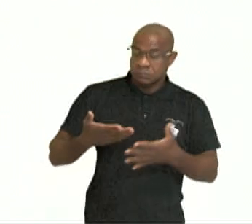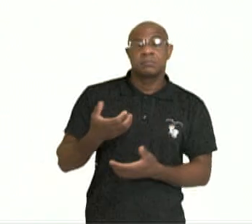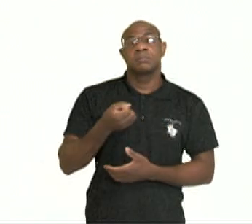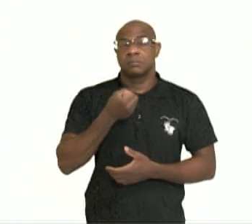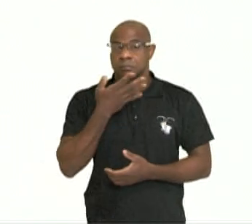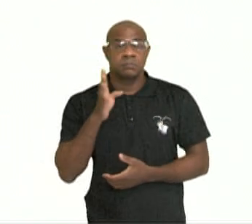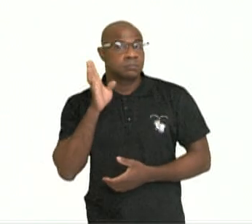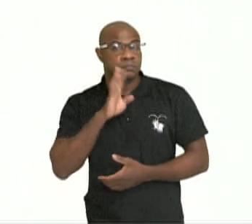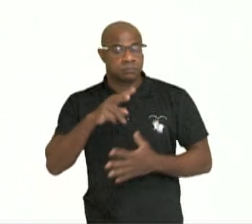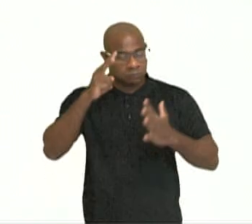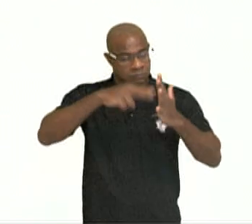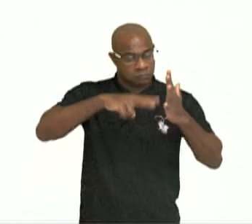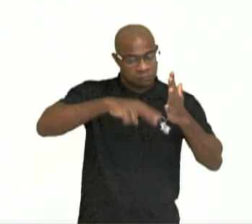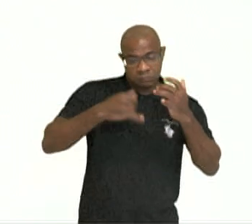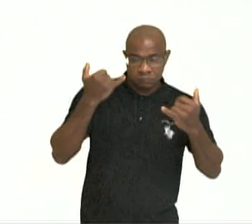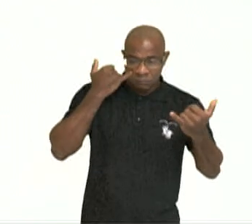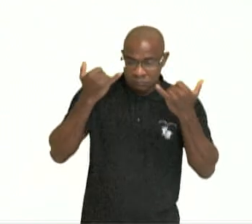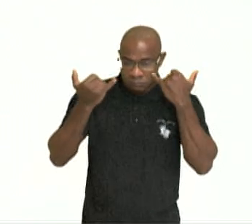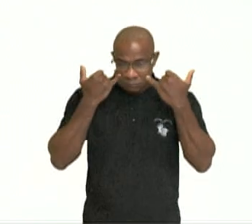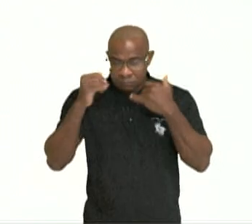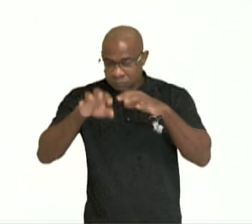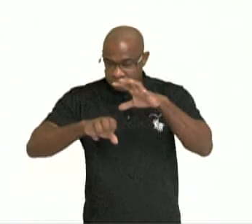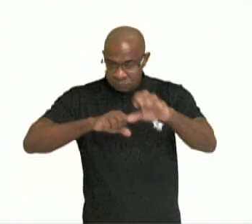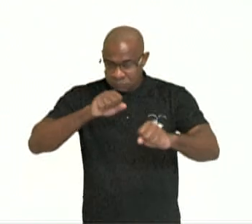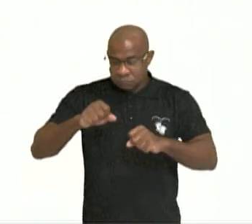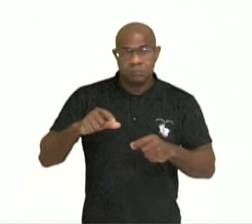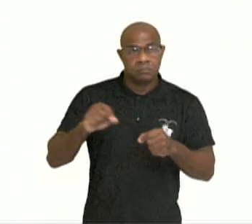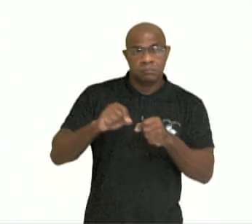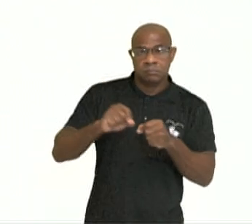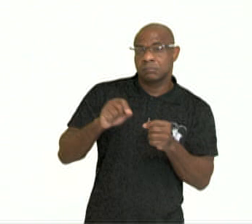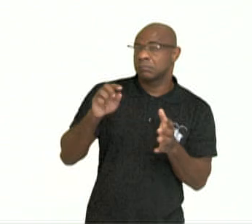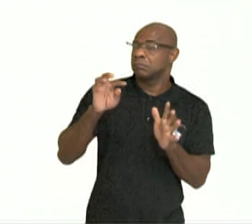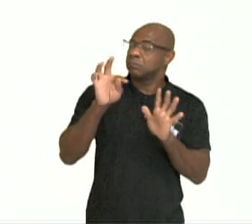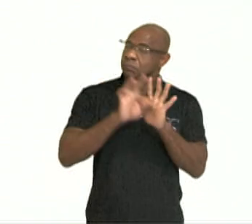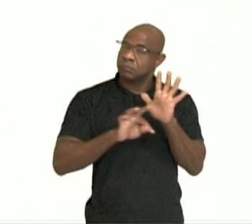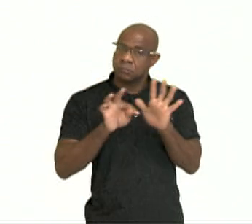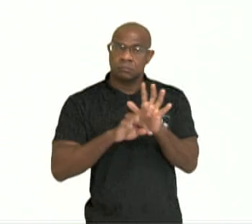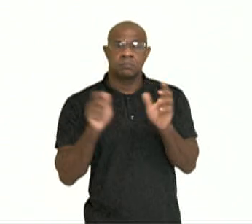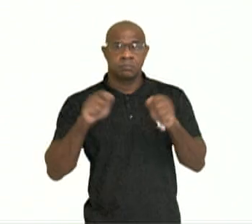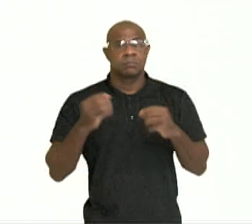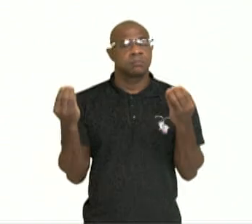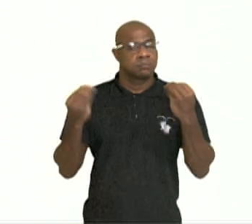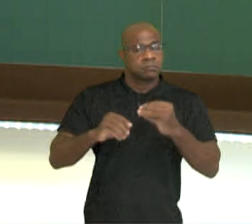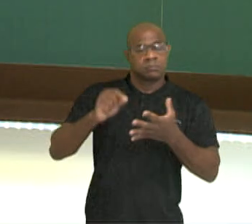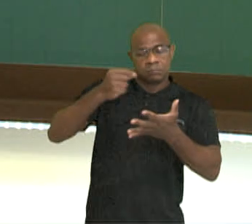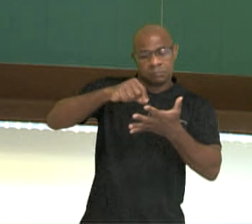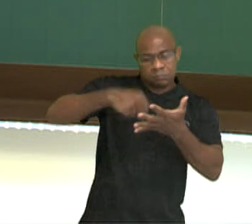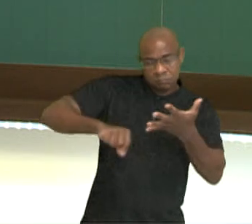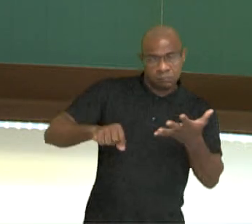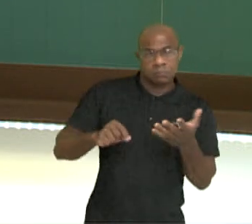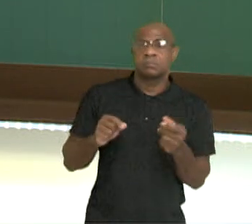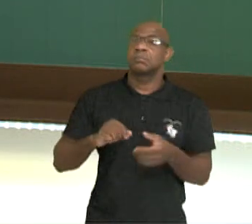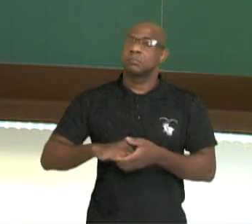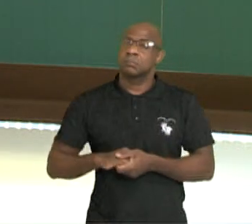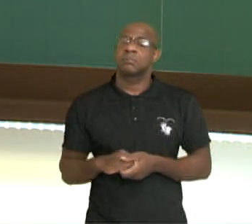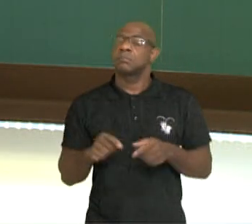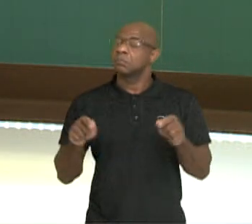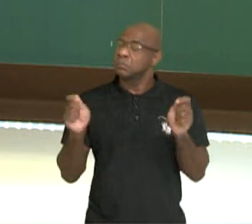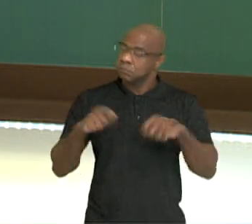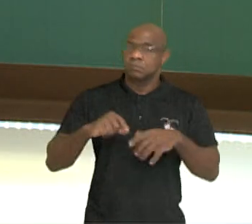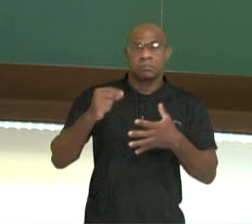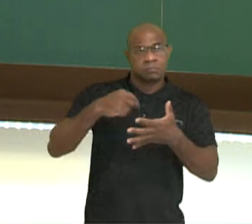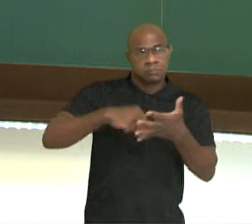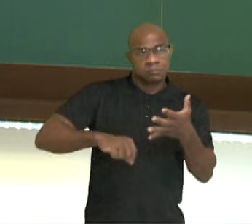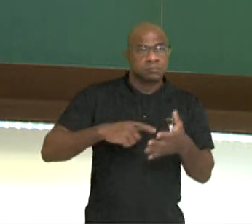vai lendo ali, vai se informando, você produz o seu texto e pode colocar para correção, você corrige, porque ele já te diz,